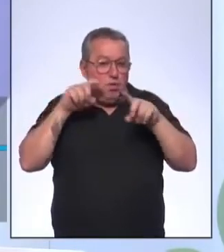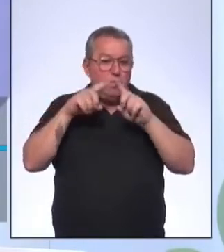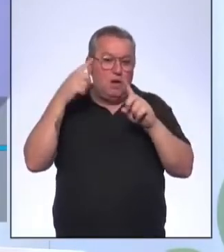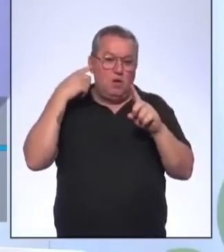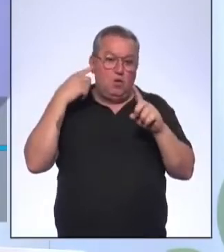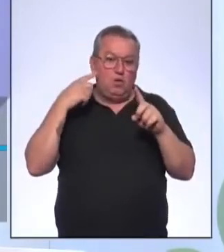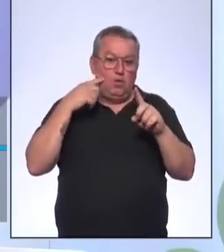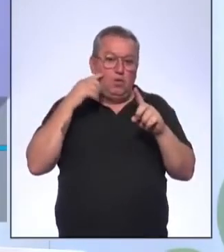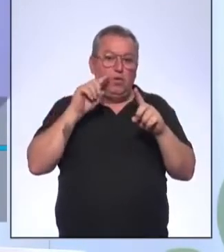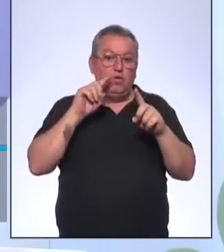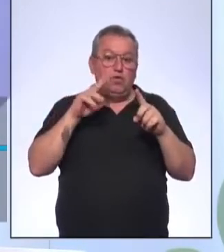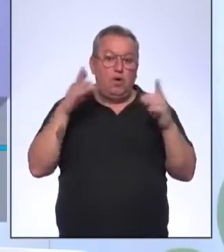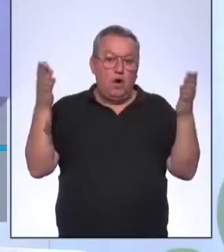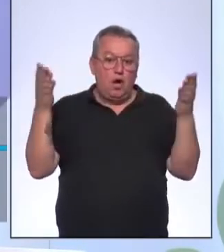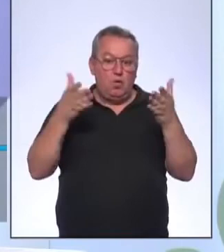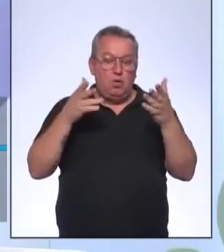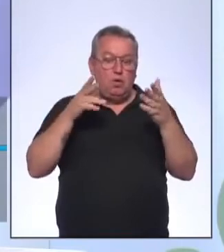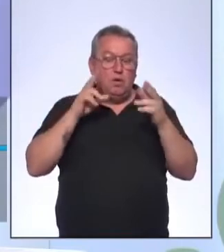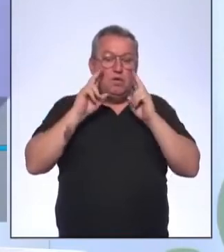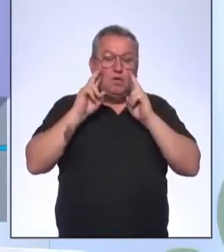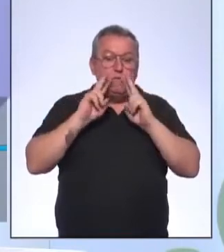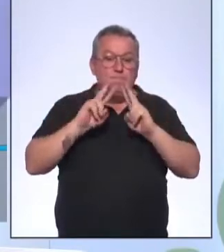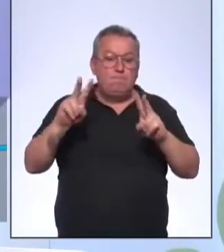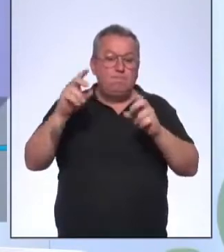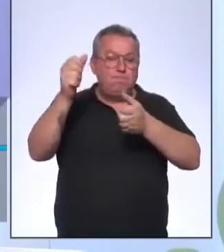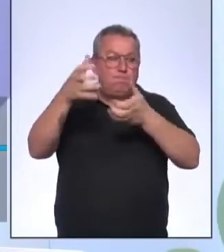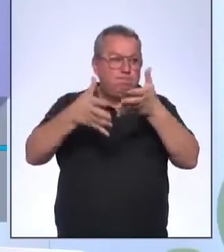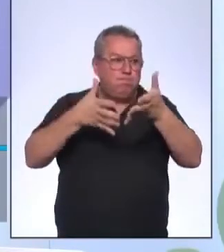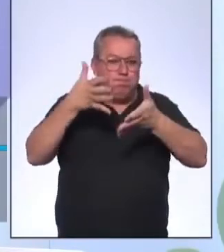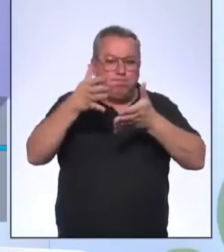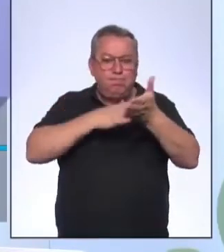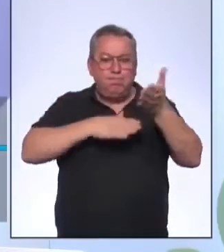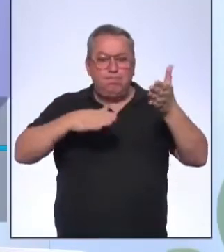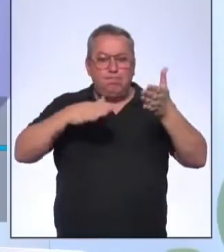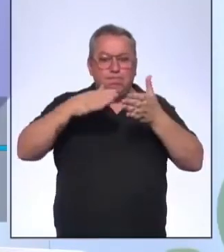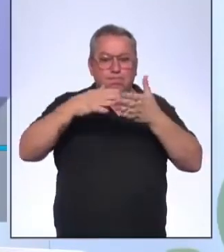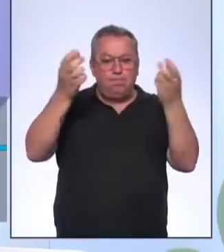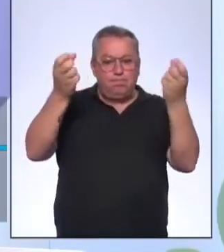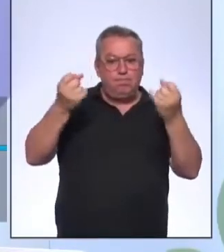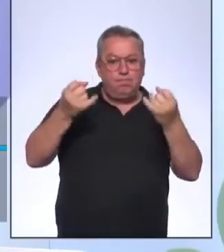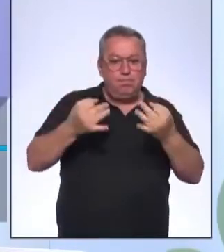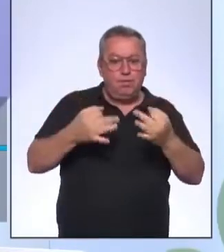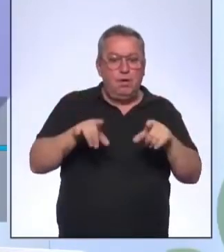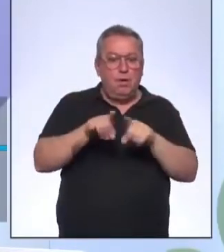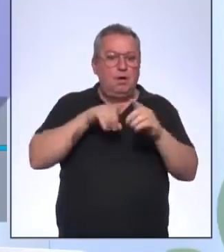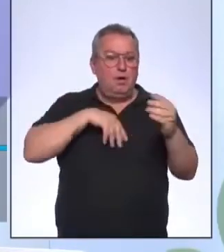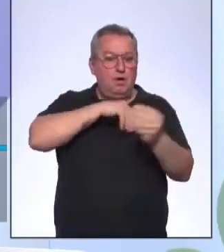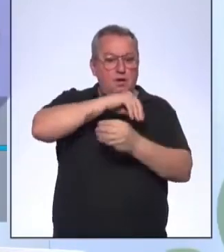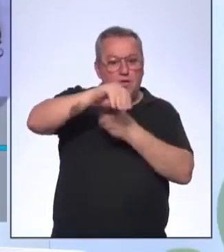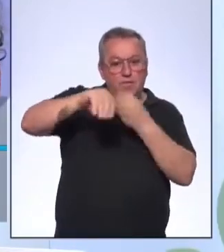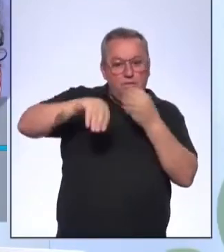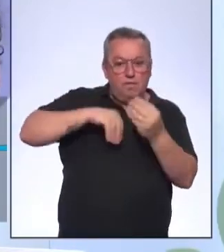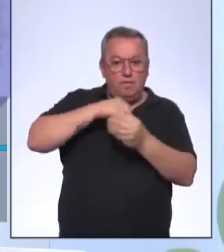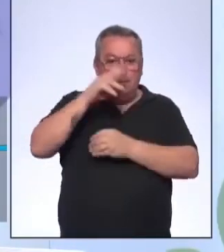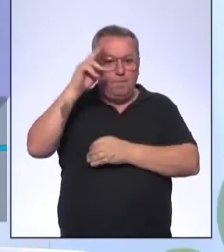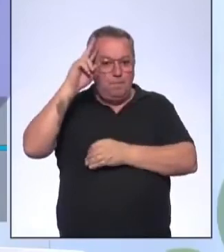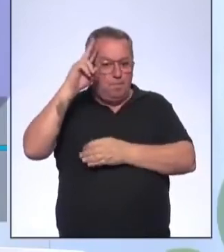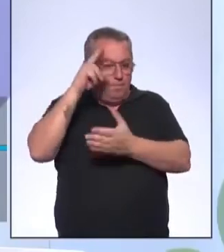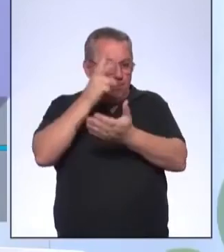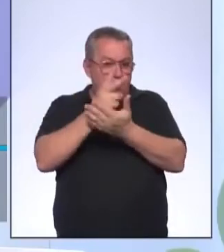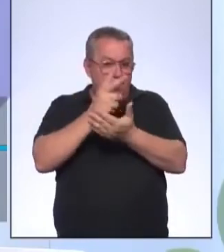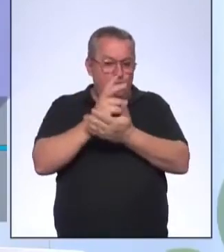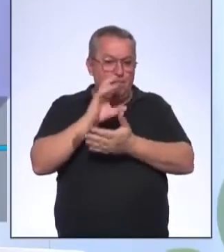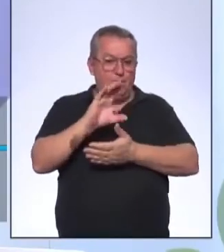gente não pode se perder daqui toda aquela contação e a gente tem que se envolver com a história mesmo